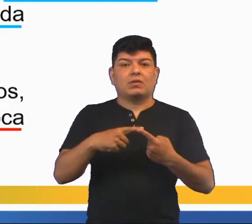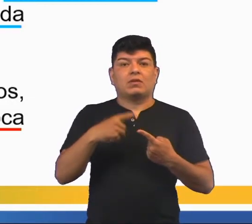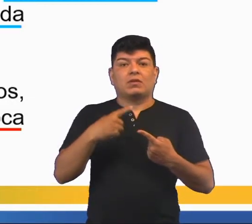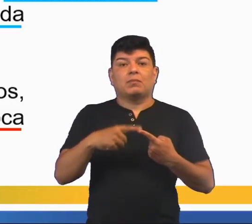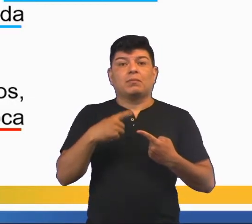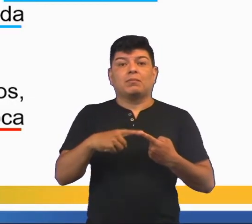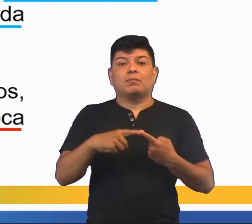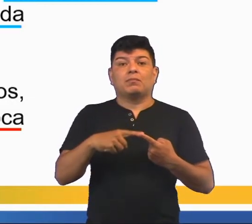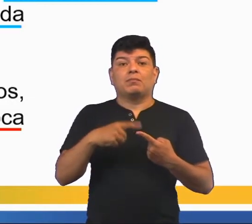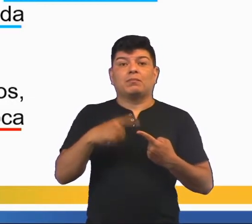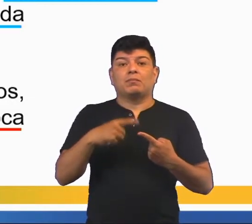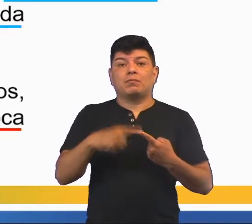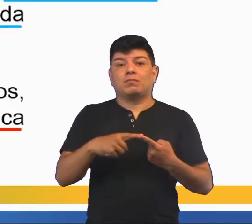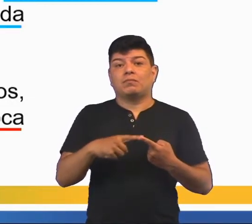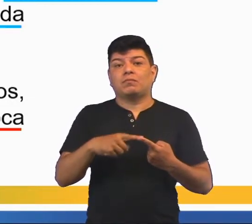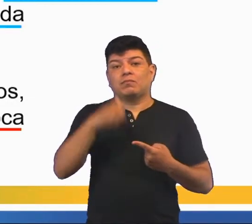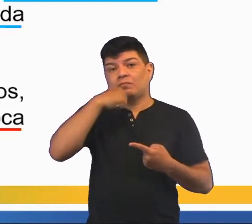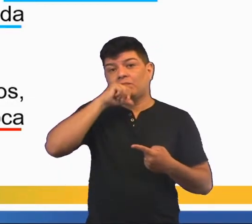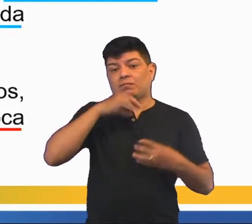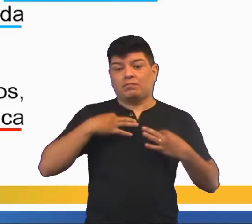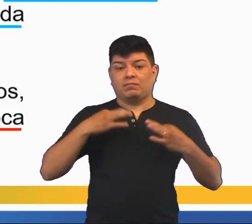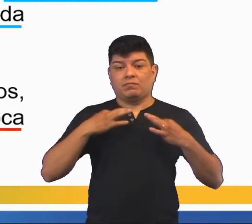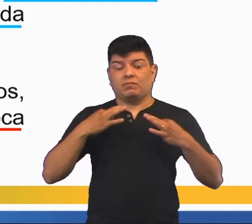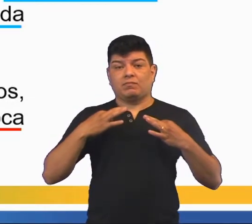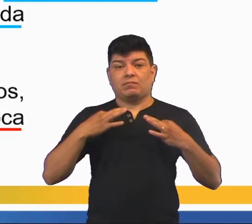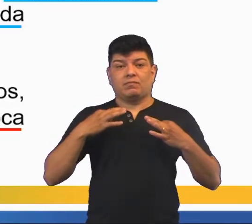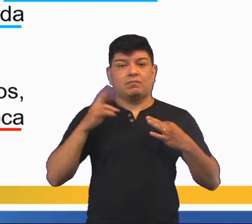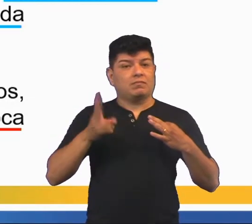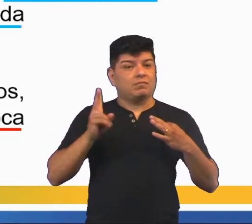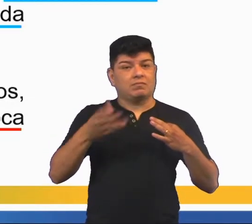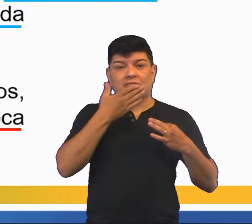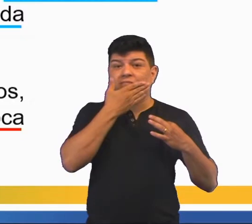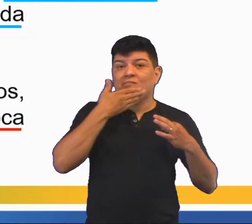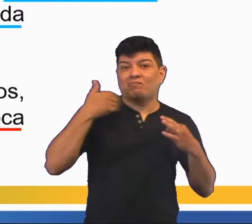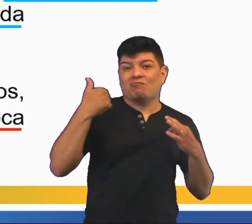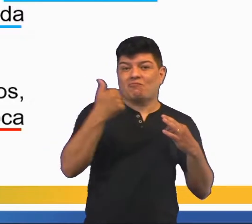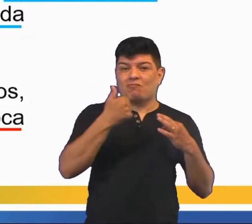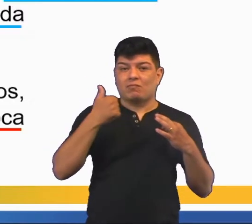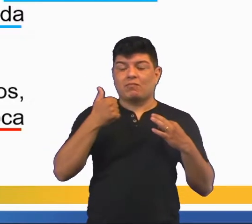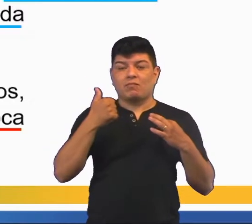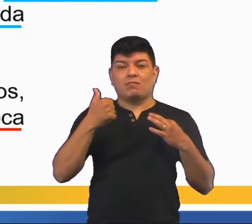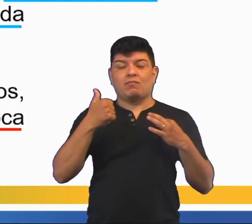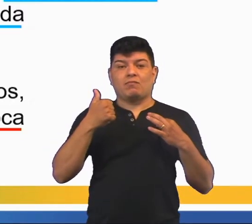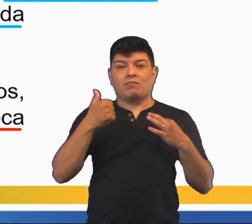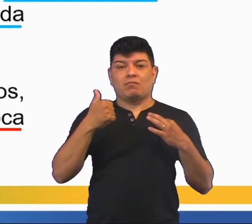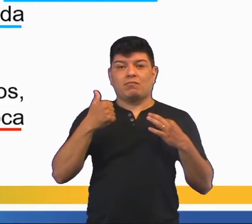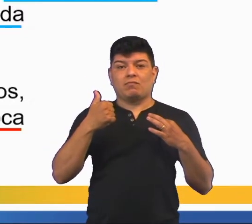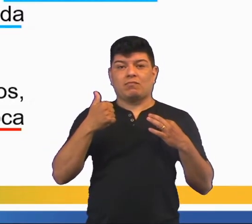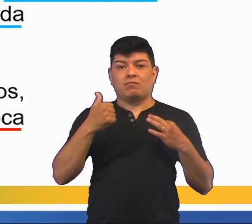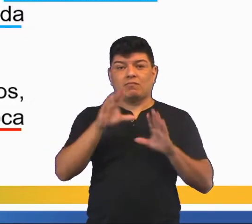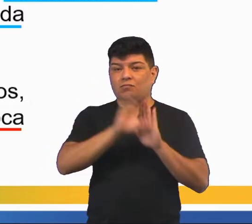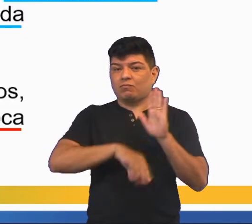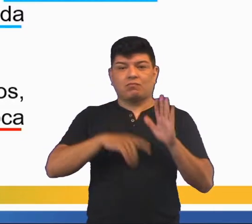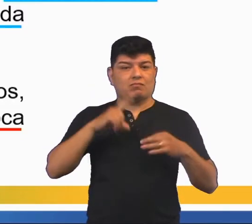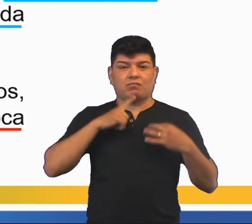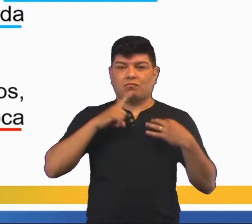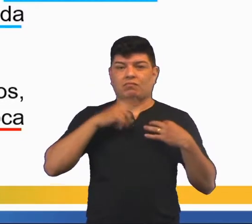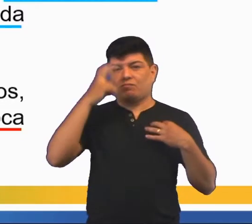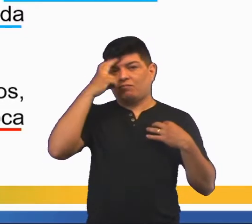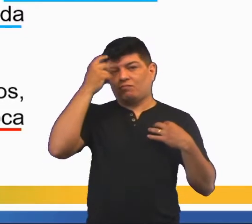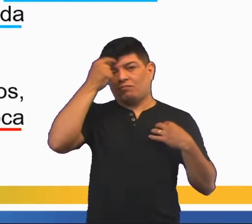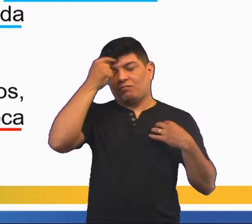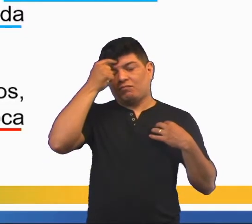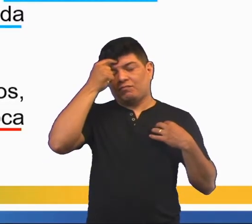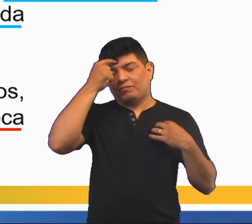Porque a mãe dela, né, vestia ela, para ela, eram as melhores roupas, né, no conceito dela, no